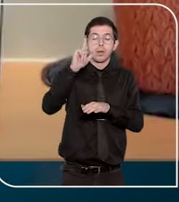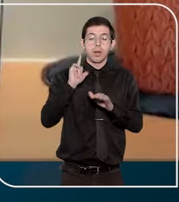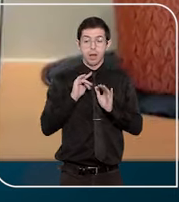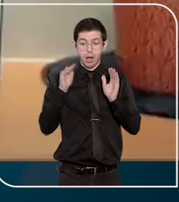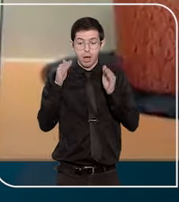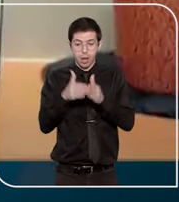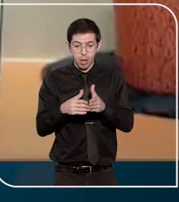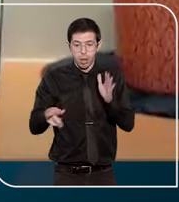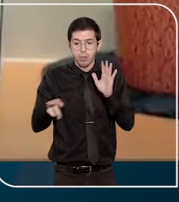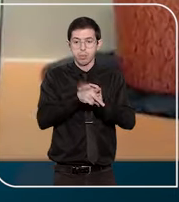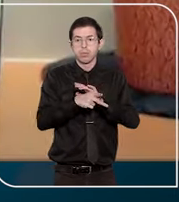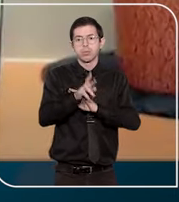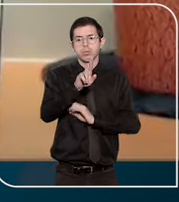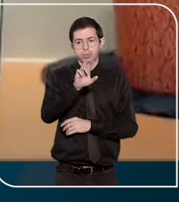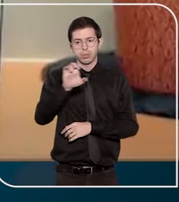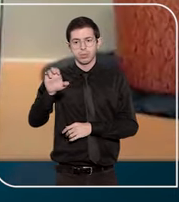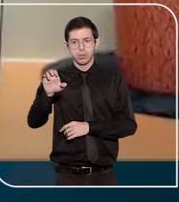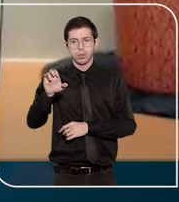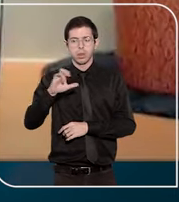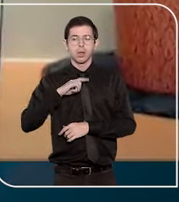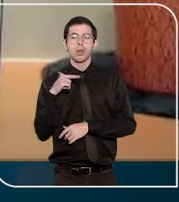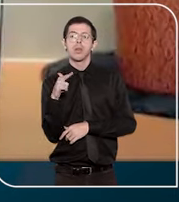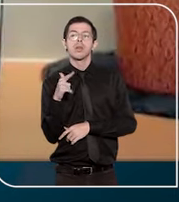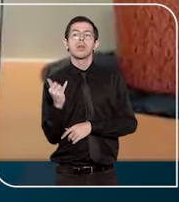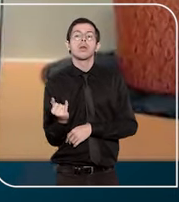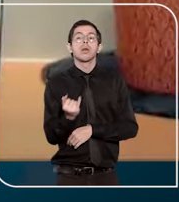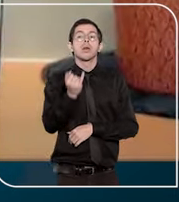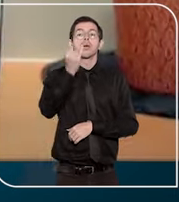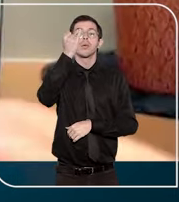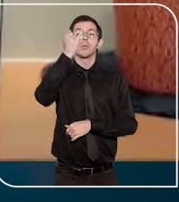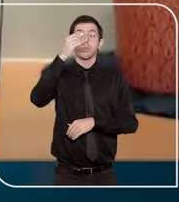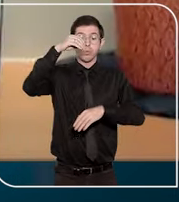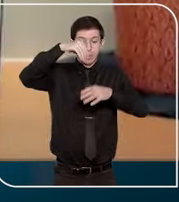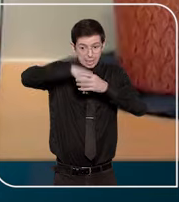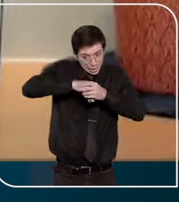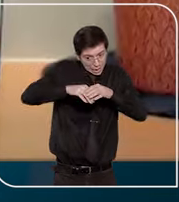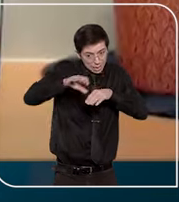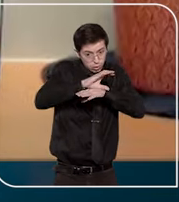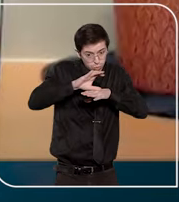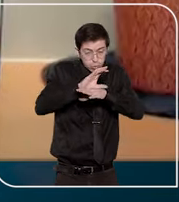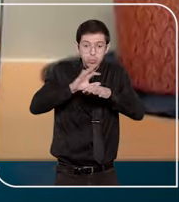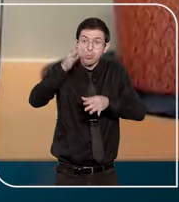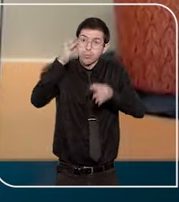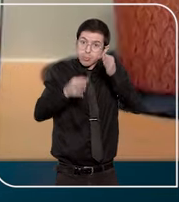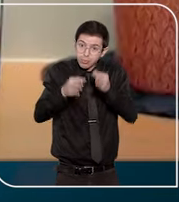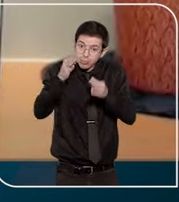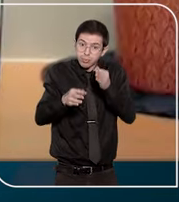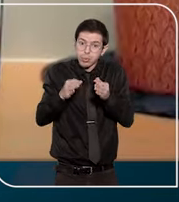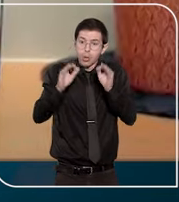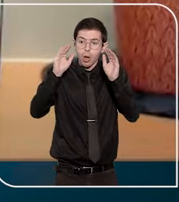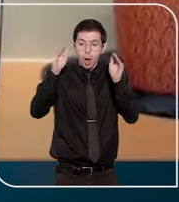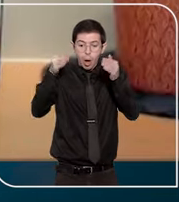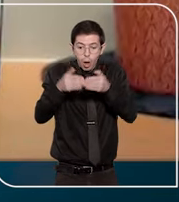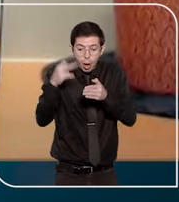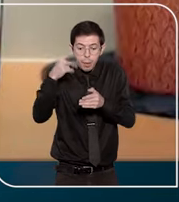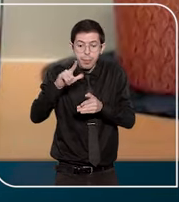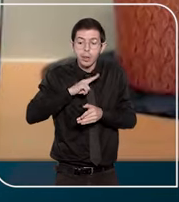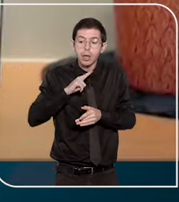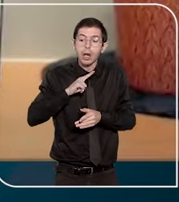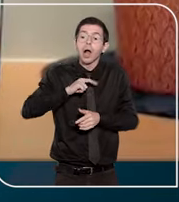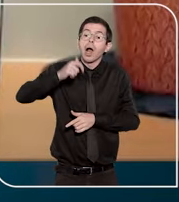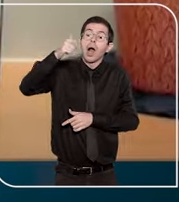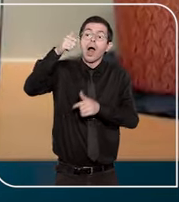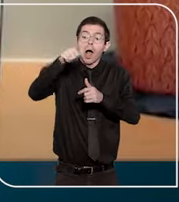recurso extraordinário, não há uma relevância constitucional jurídica a fim de que essa matéria seja analisada pelo